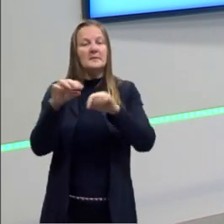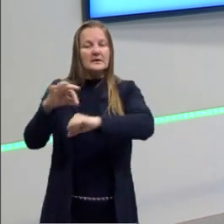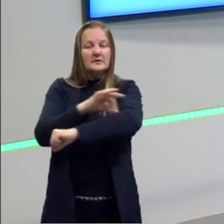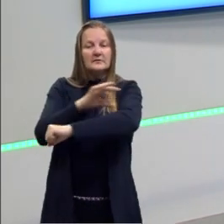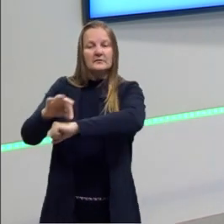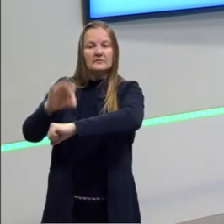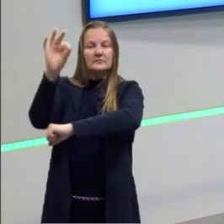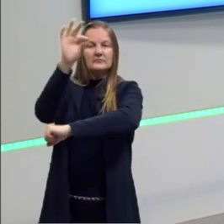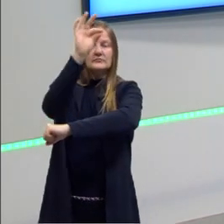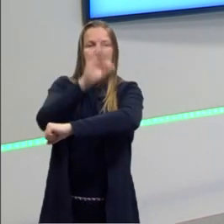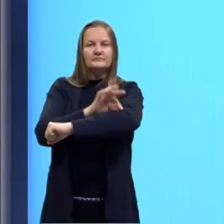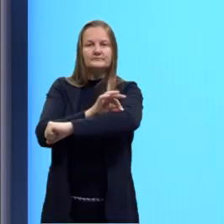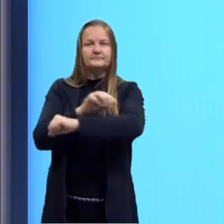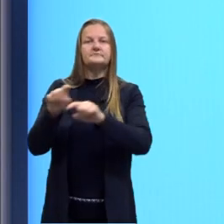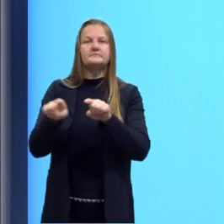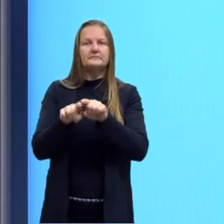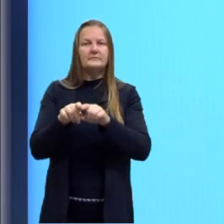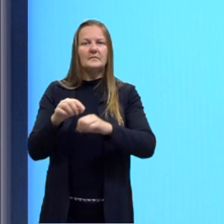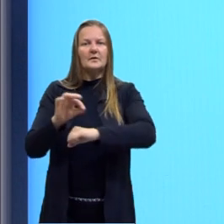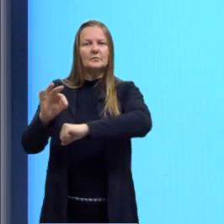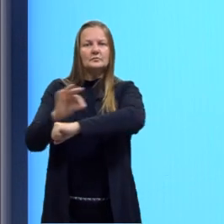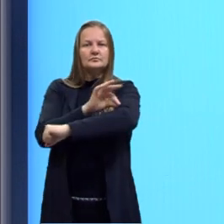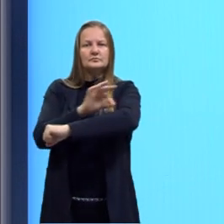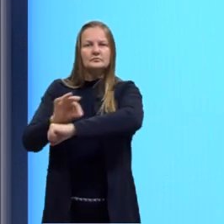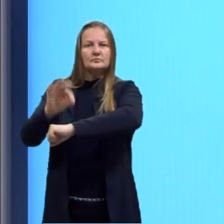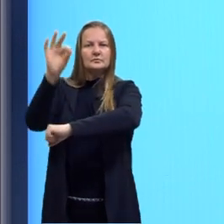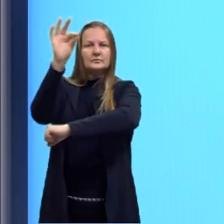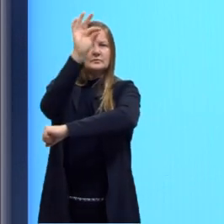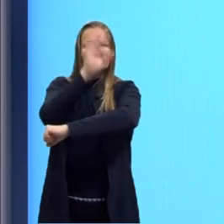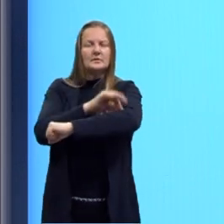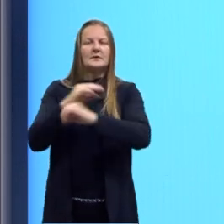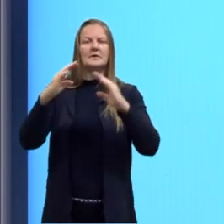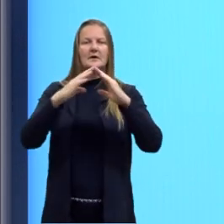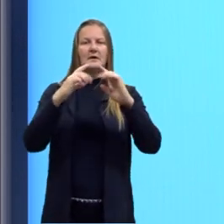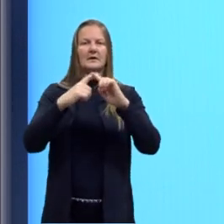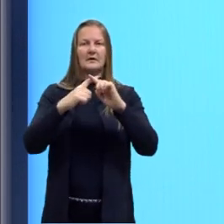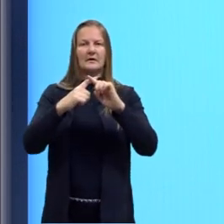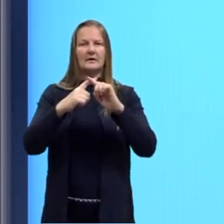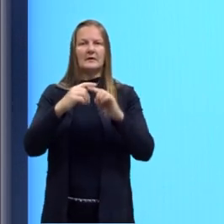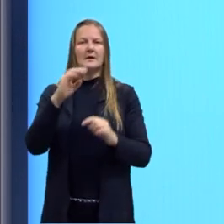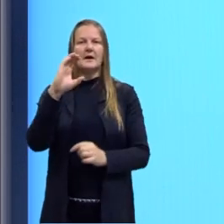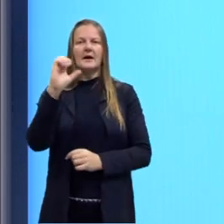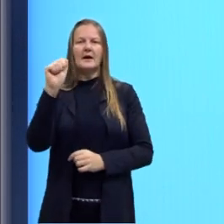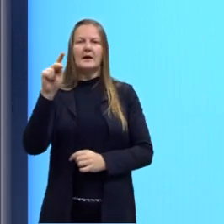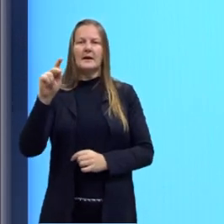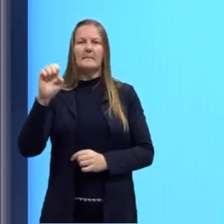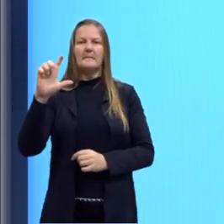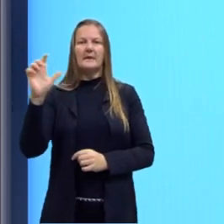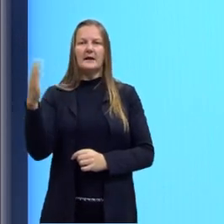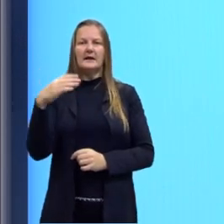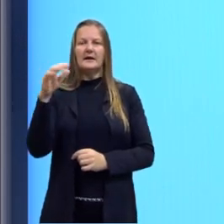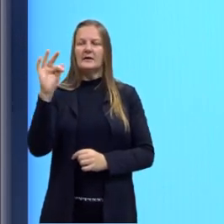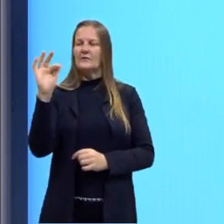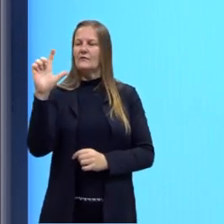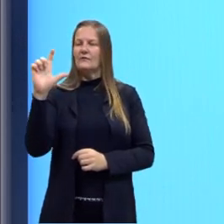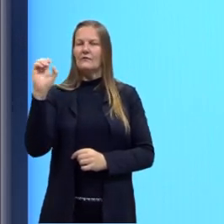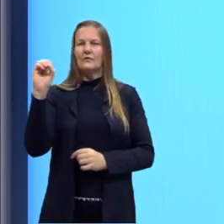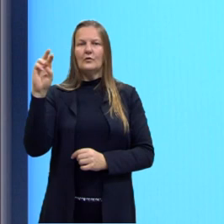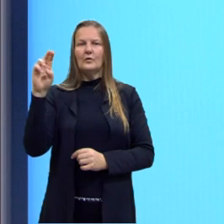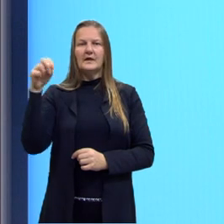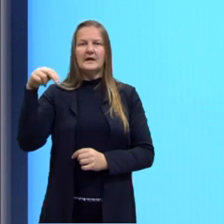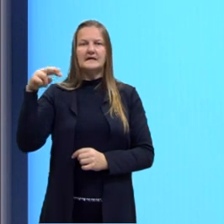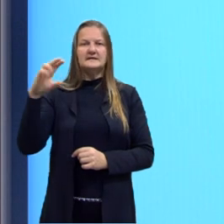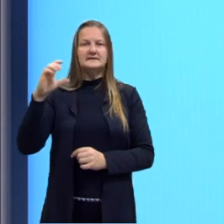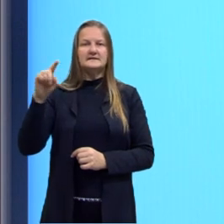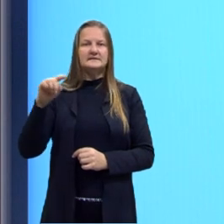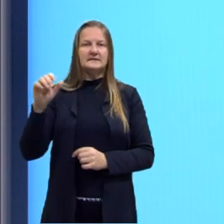renascentista nós temos aqui uma imagem que é a capela de base e em Florença né Essa